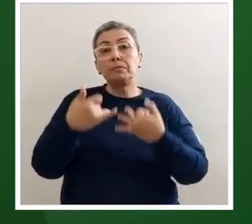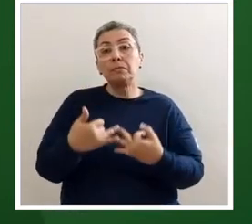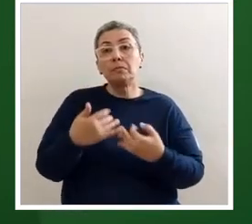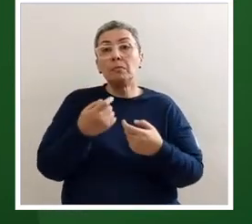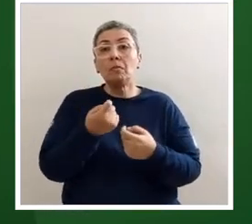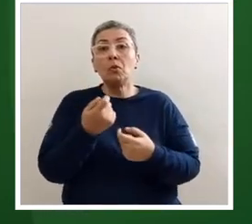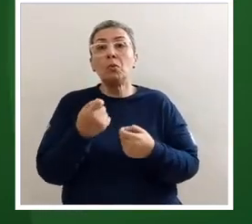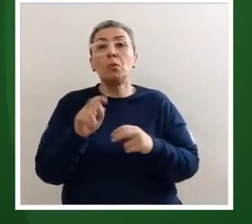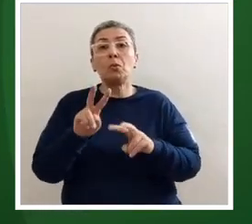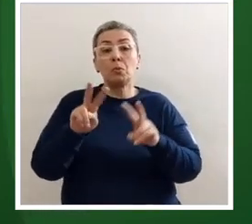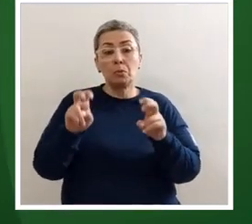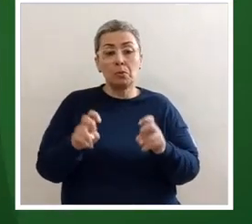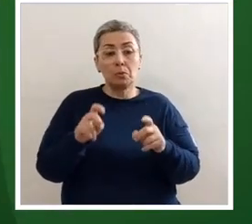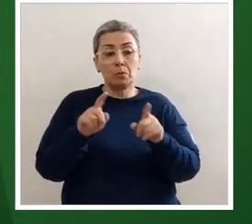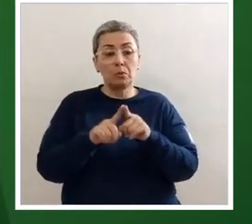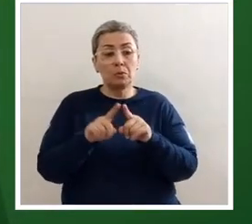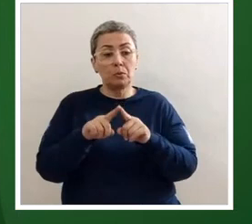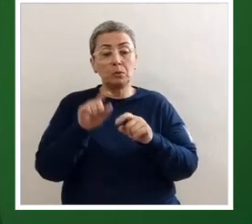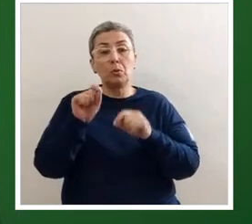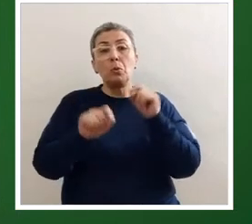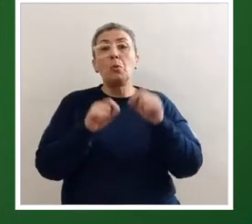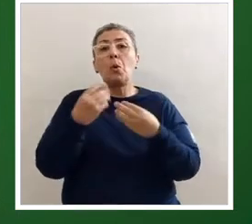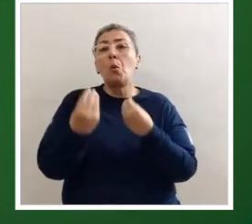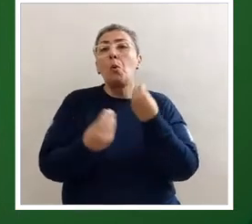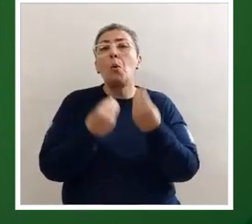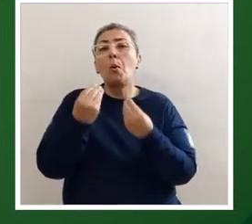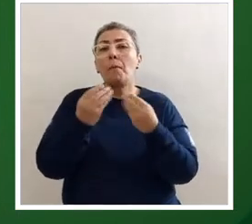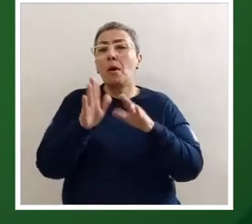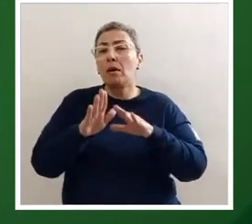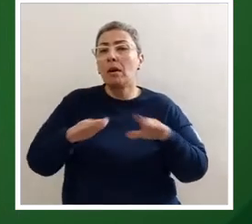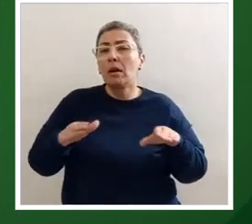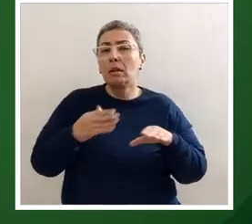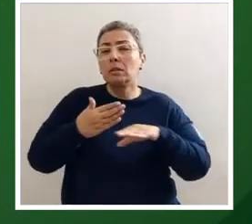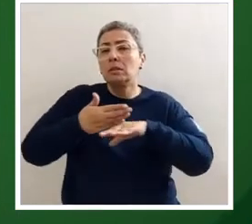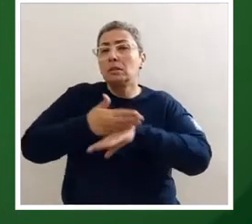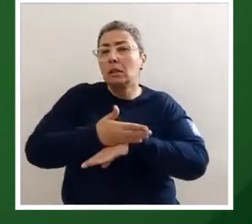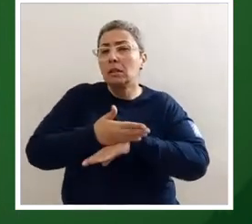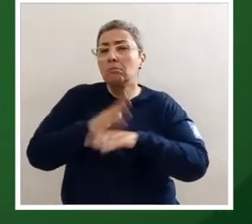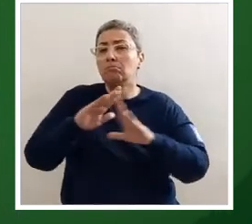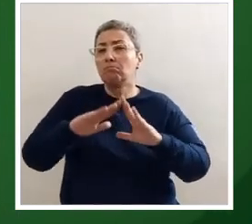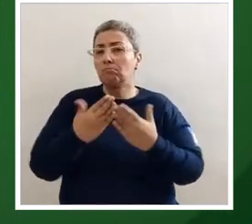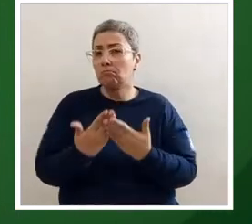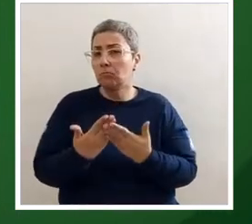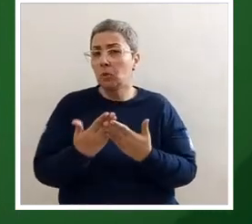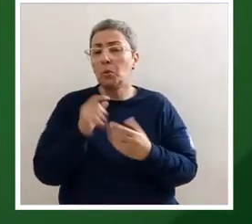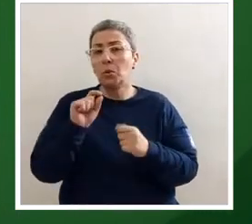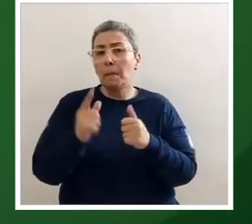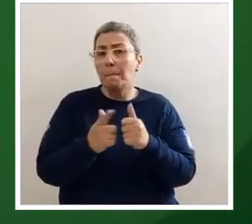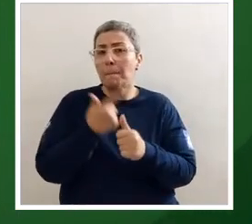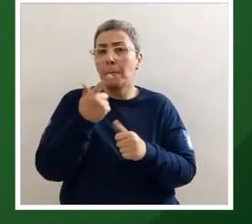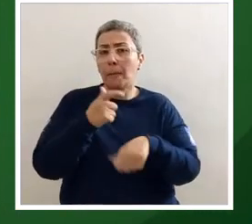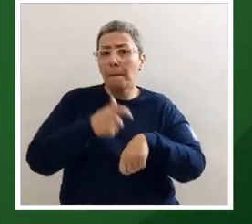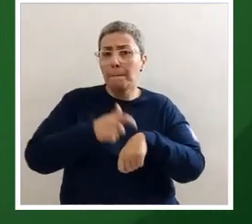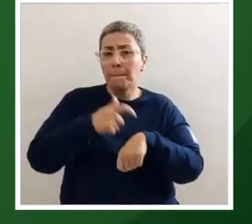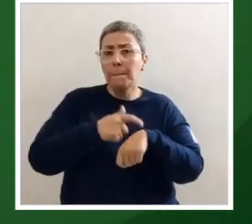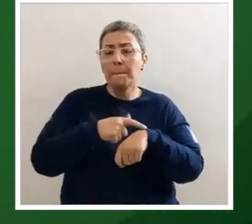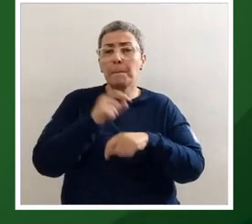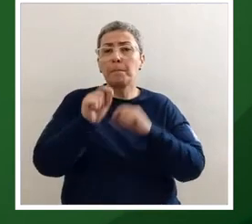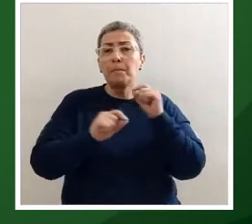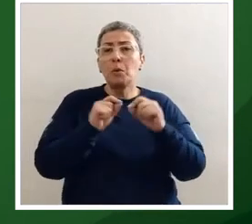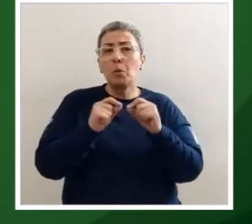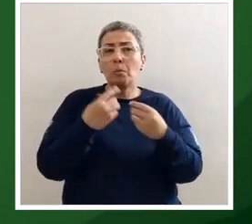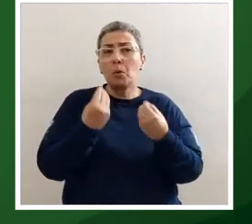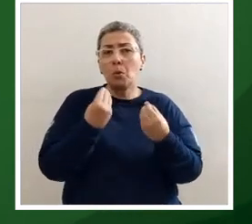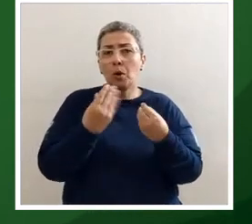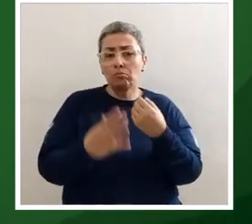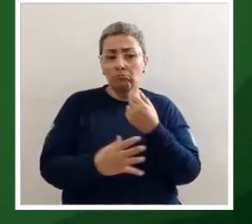dessa questão de como a criança teve o acesso à escola então o Primeiro Momento foi como que